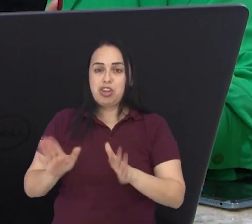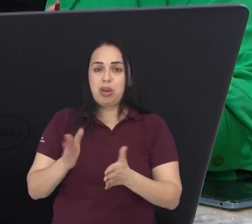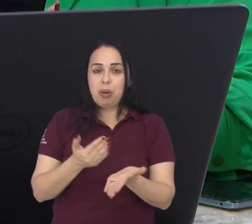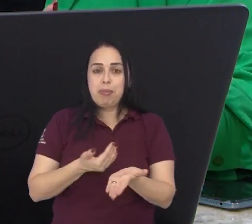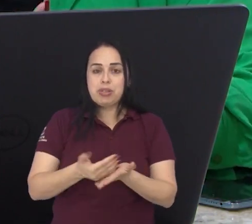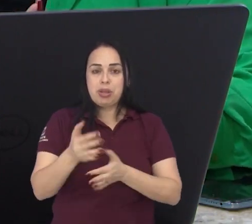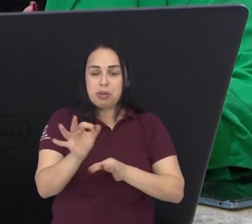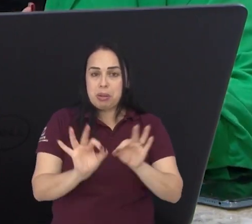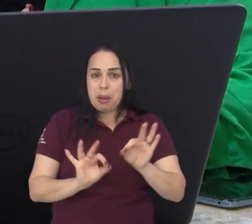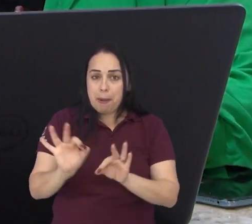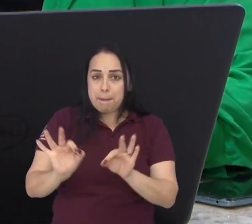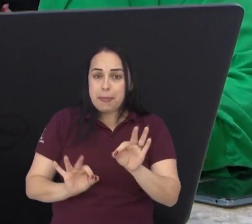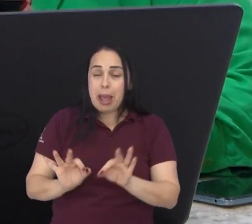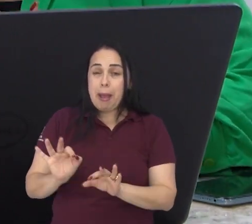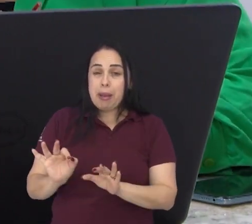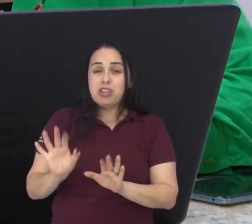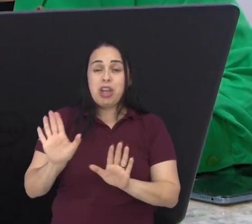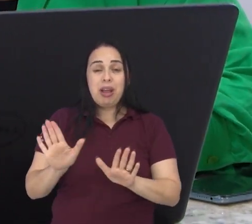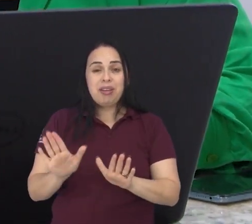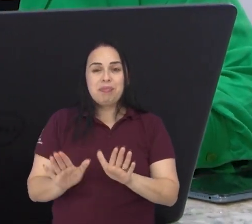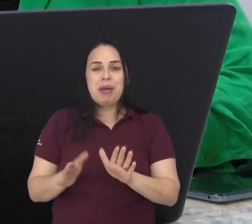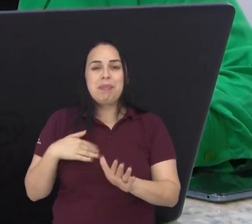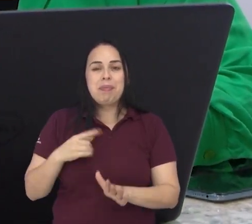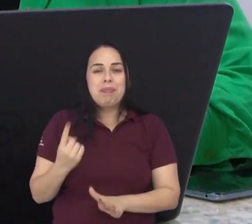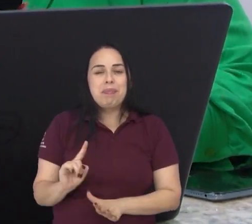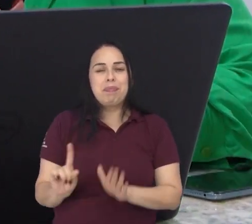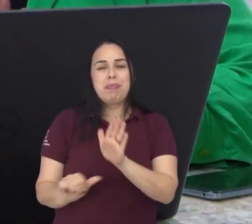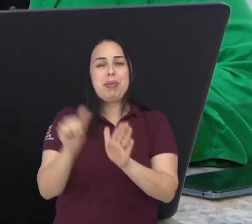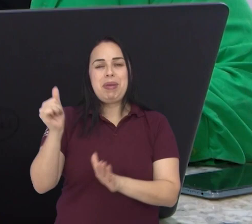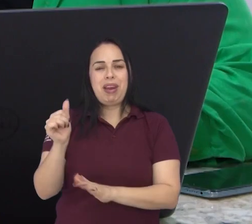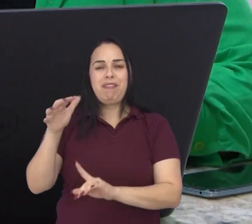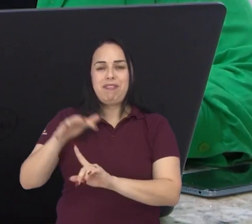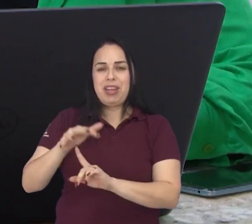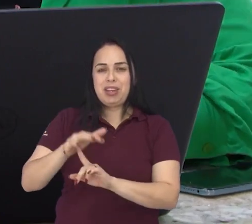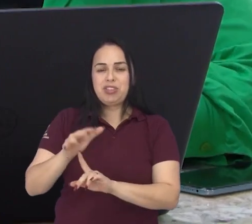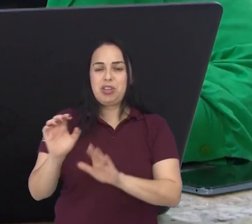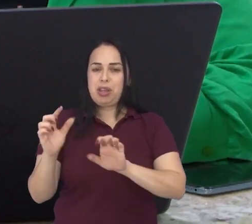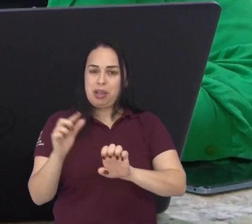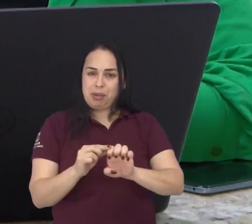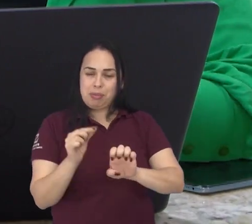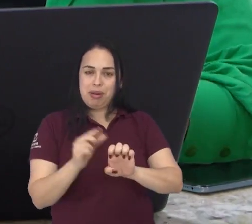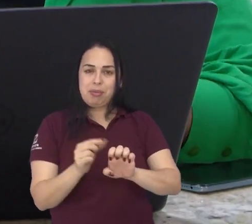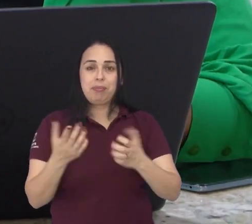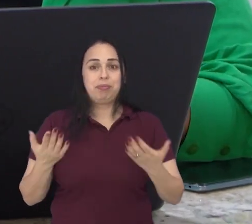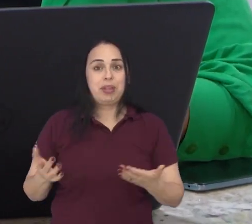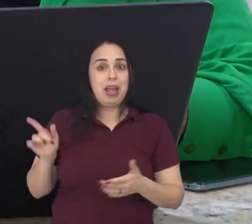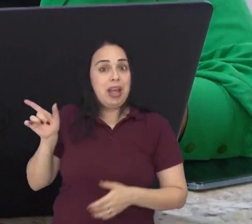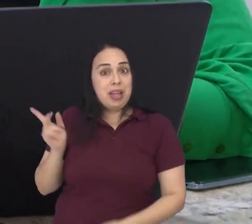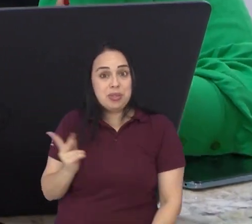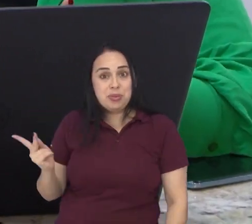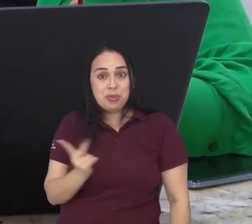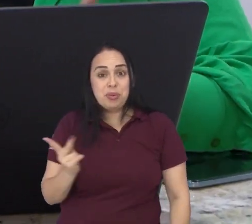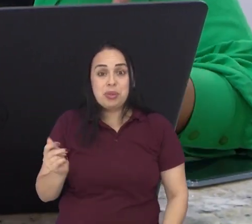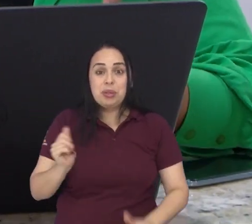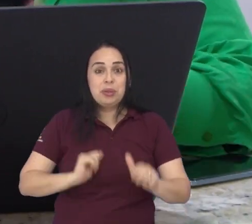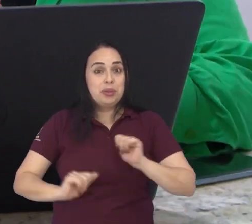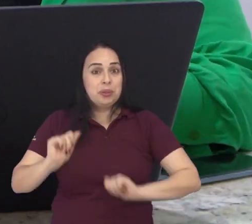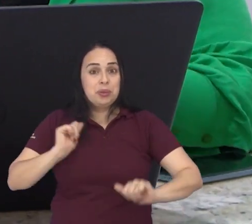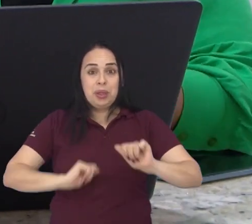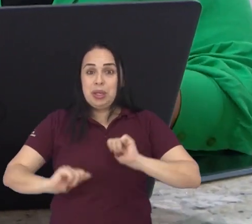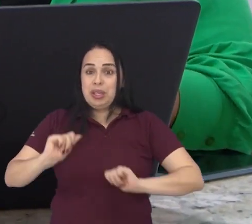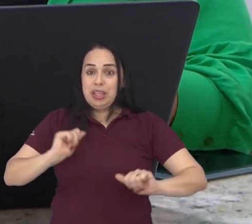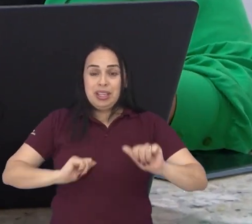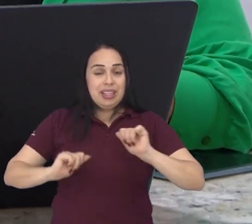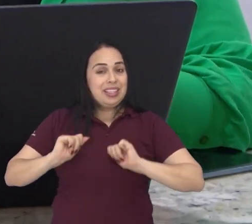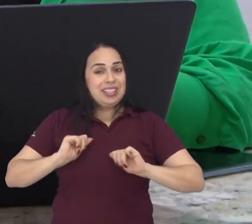já iniciaram os preparativos para a primeira feira do empreendedorismo feminino de São José. As empresárias estão